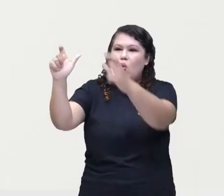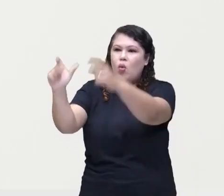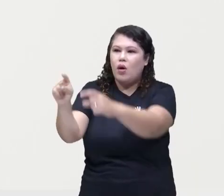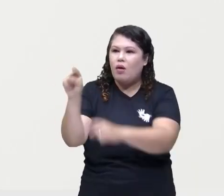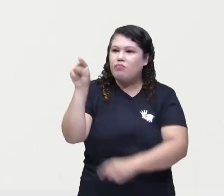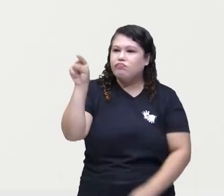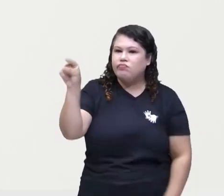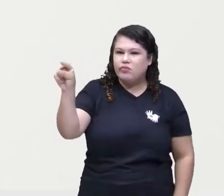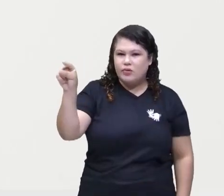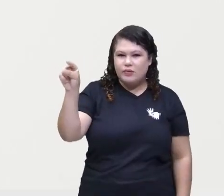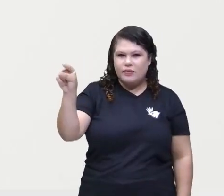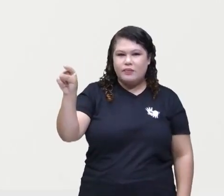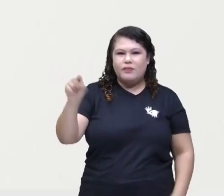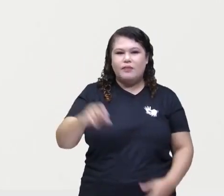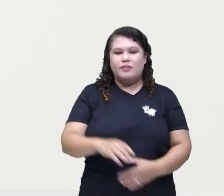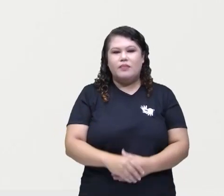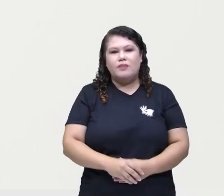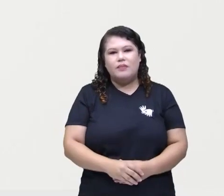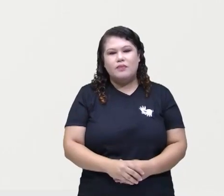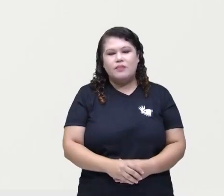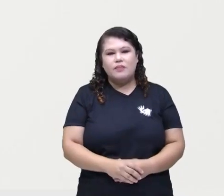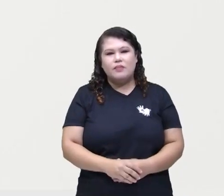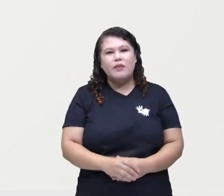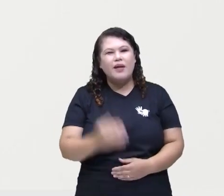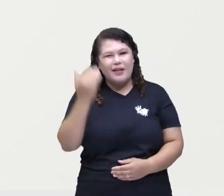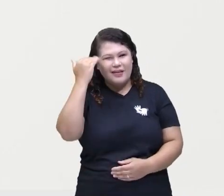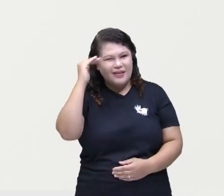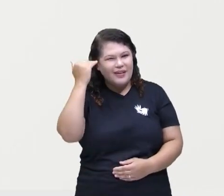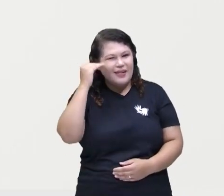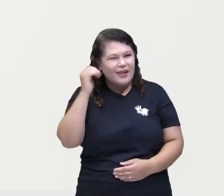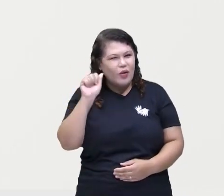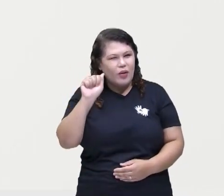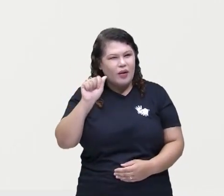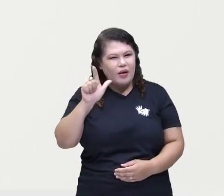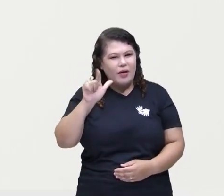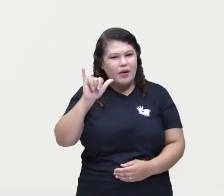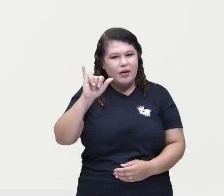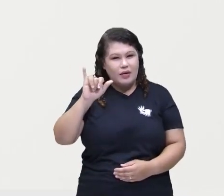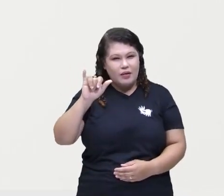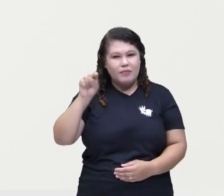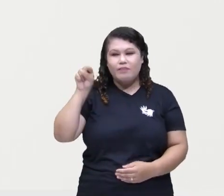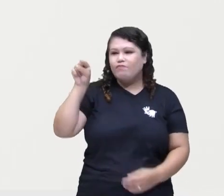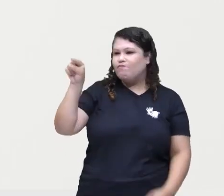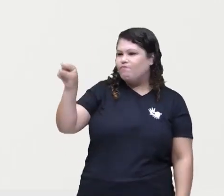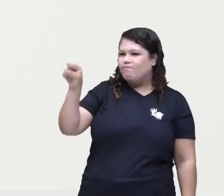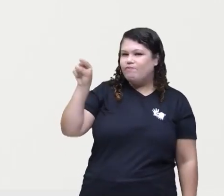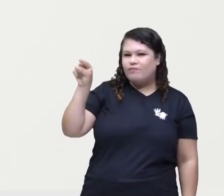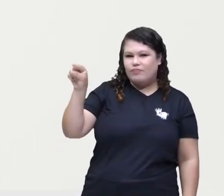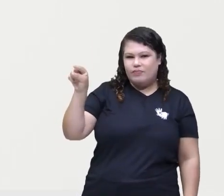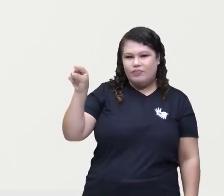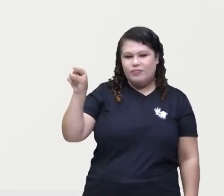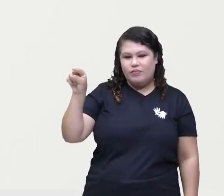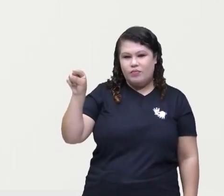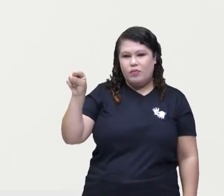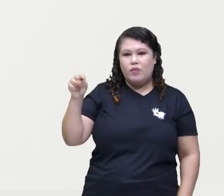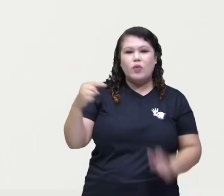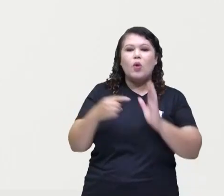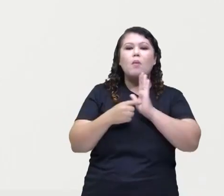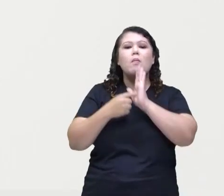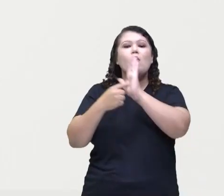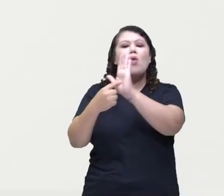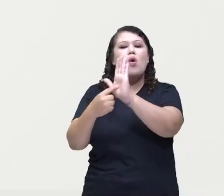bem aqui. Entenderam? Ali significa o quê? Para indicar,